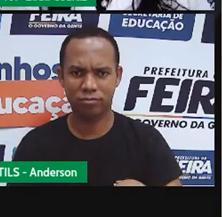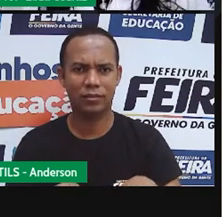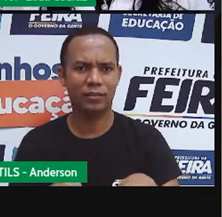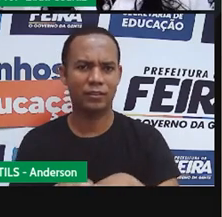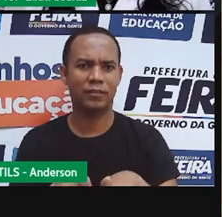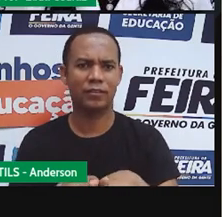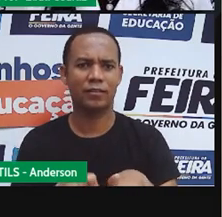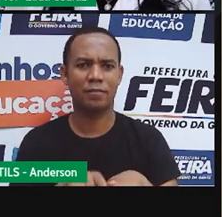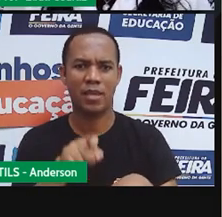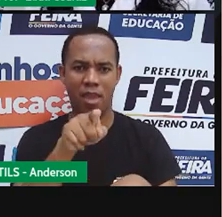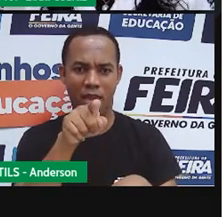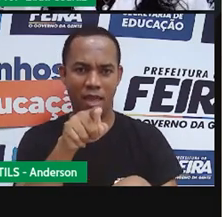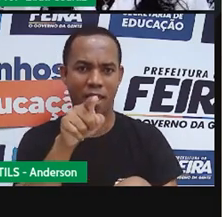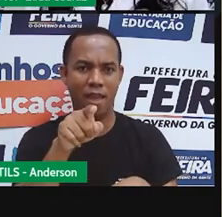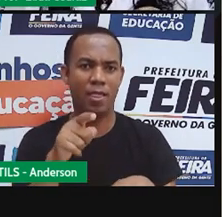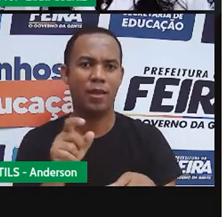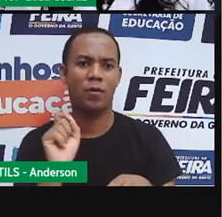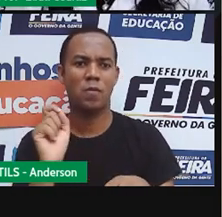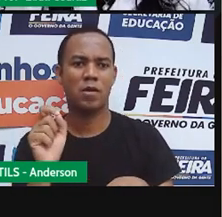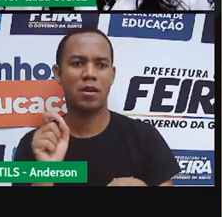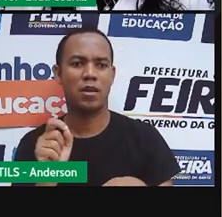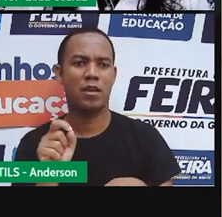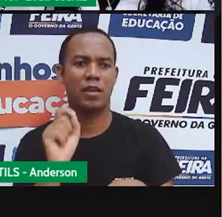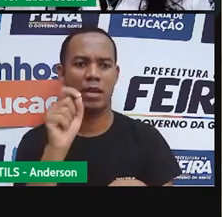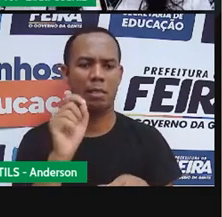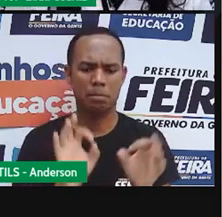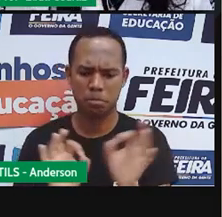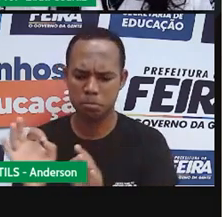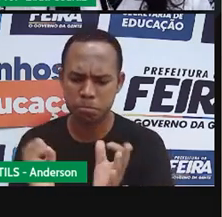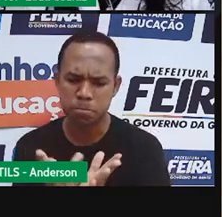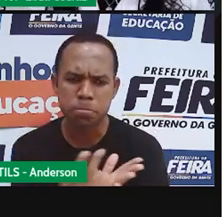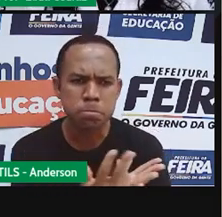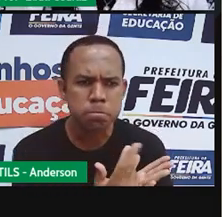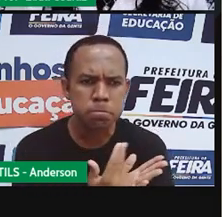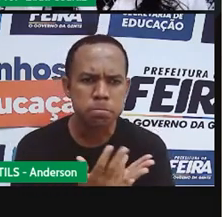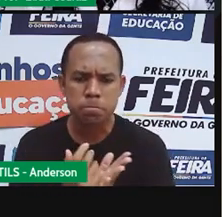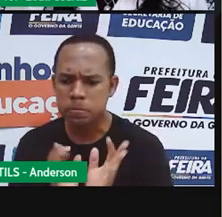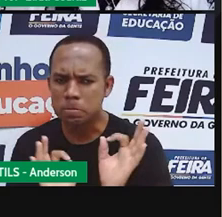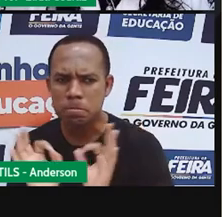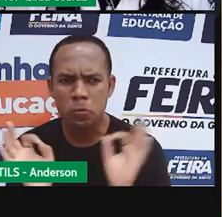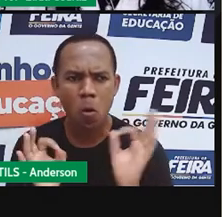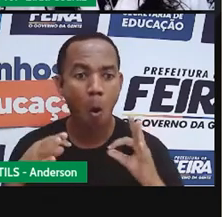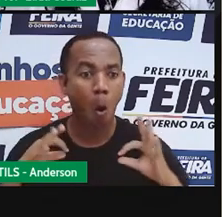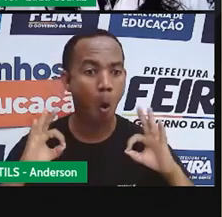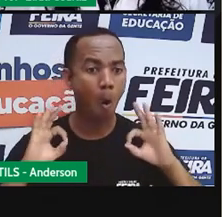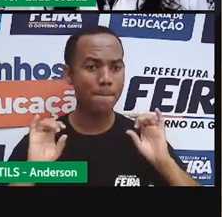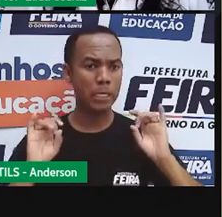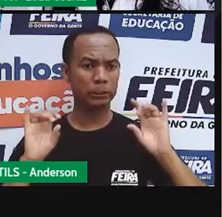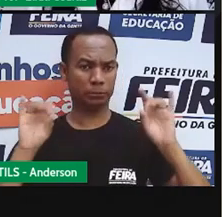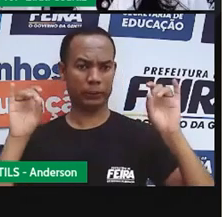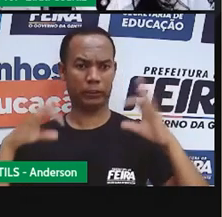Daiana Molina, ela é estilista, desenhista e modista.